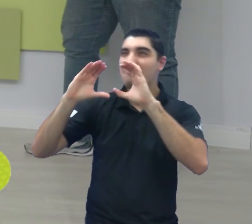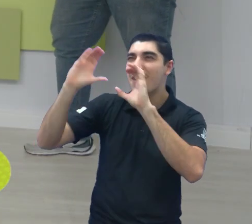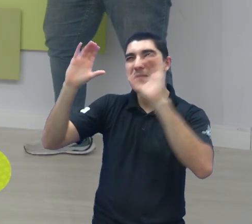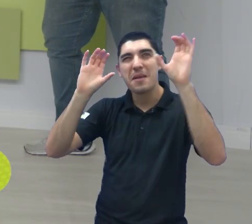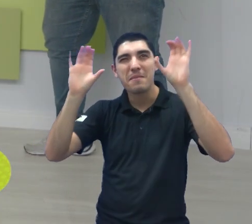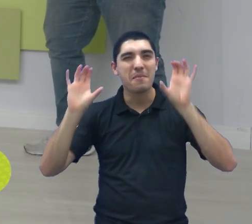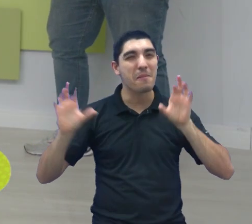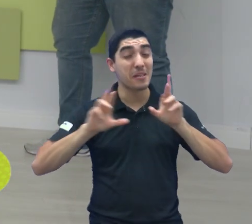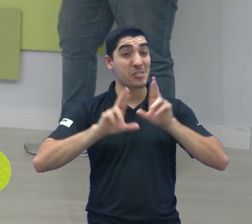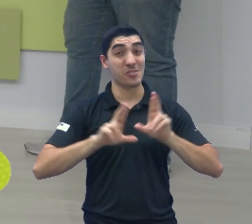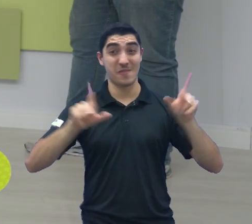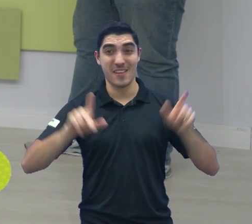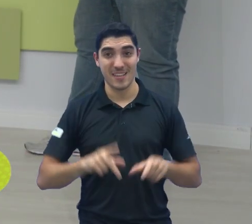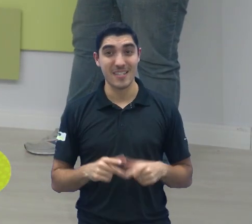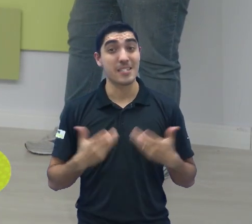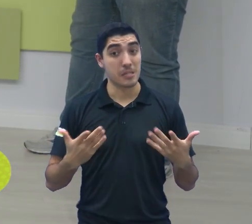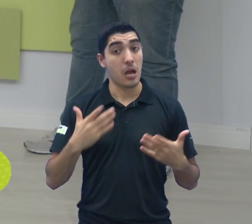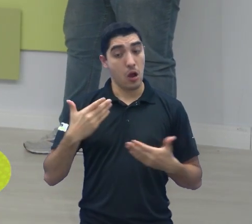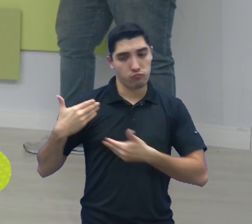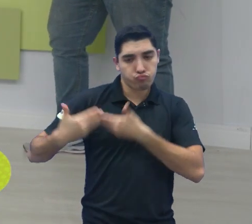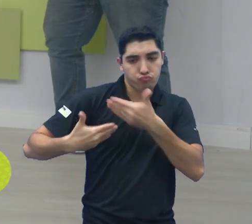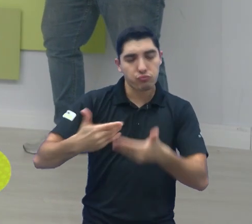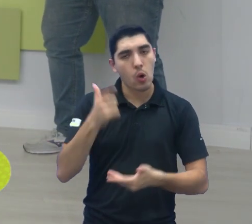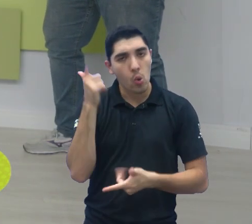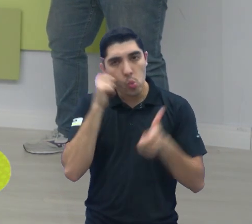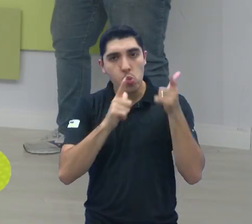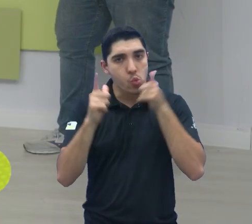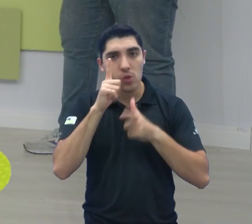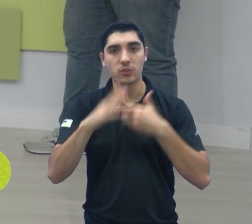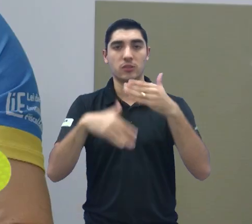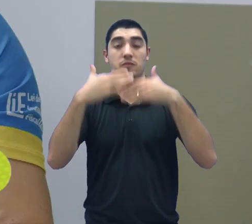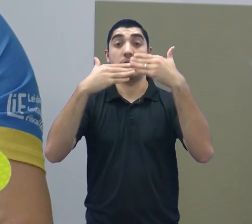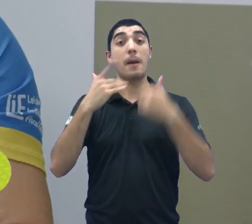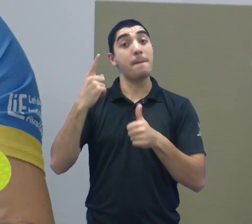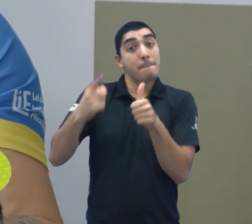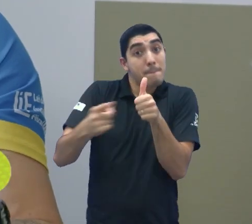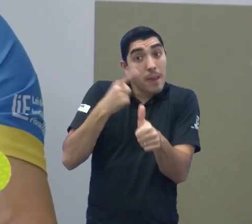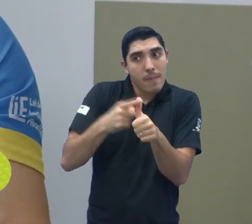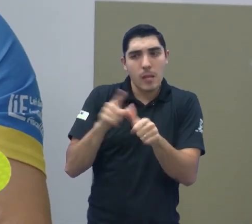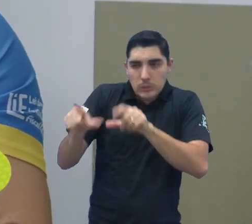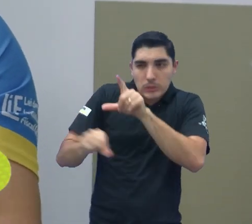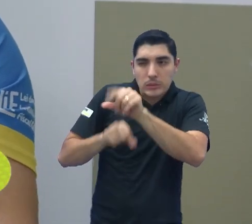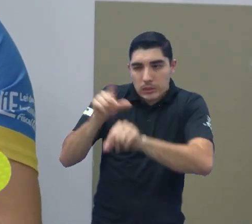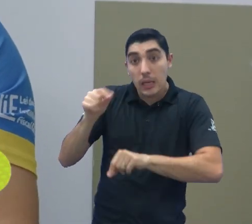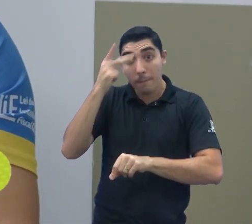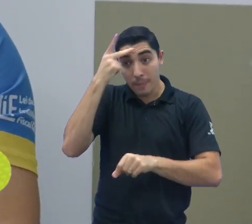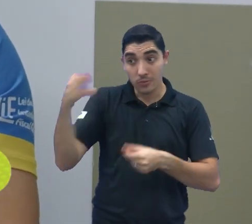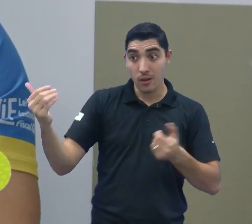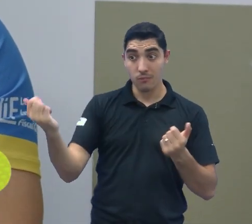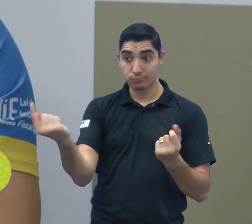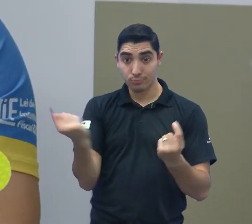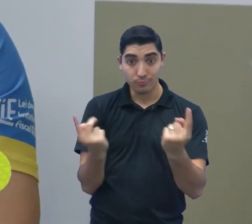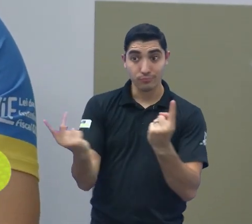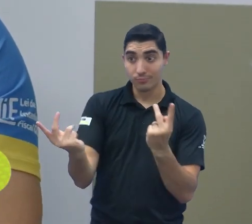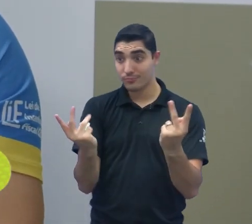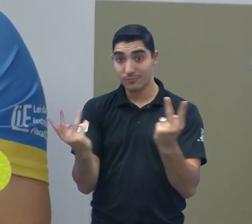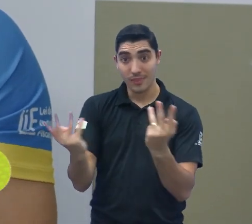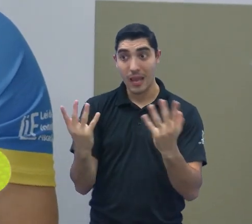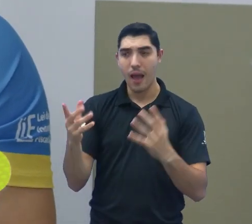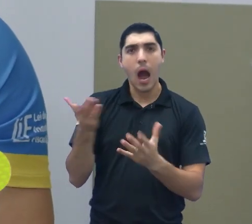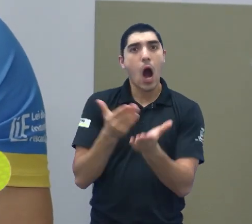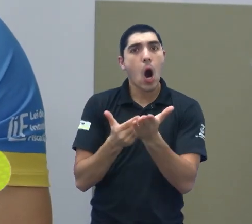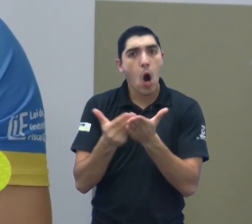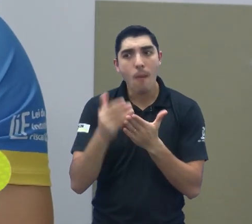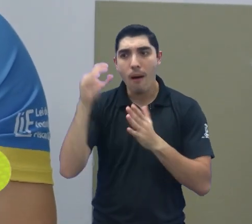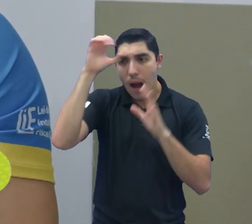foi desenvolvendo aos poucos, né? Então, primeiro a gente começou a ter gente, queria ter gente. Aí começaram a aprender. Aí a gente queria saber aonde a gente